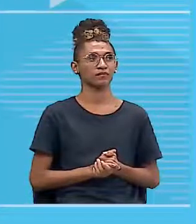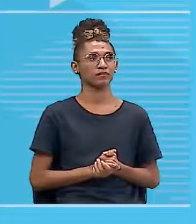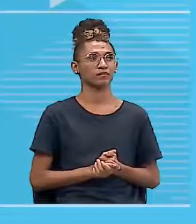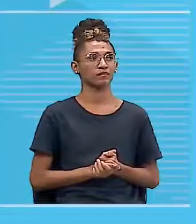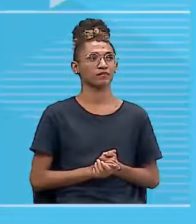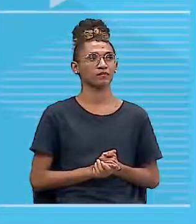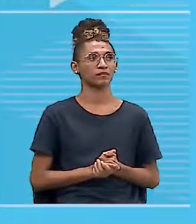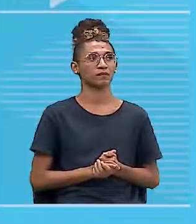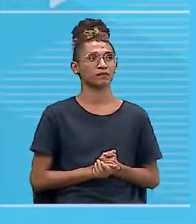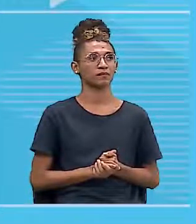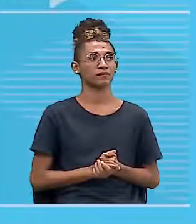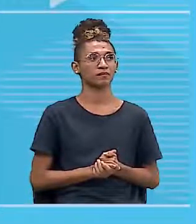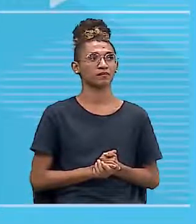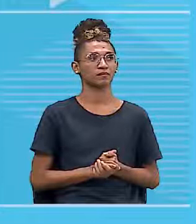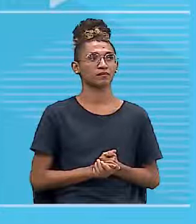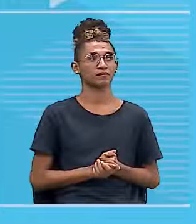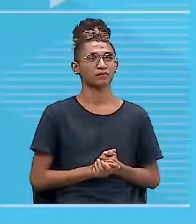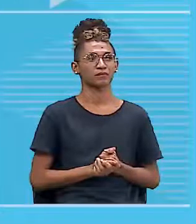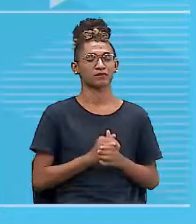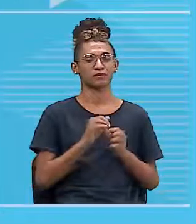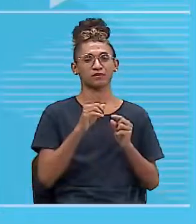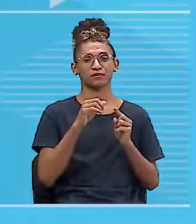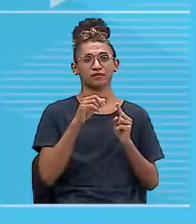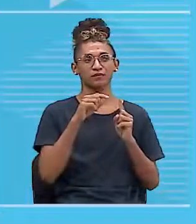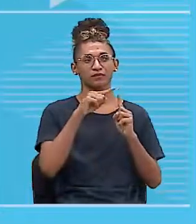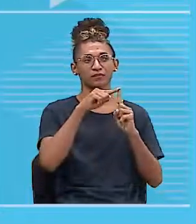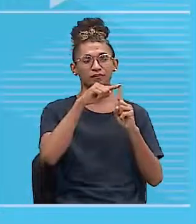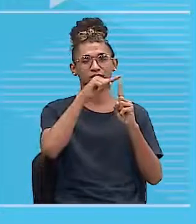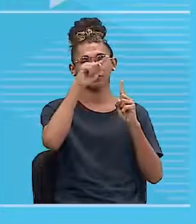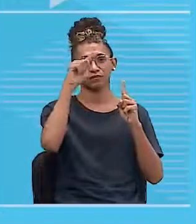é meu filho que tem notícia boa nesse gráfico não viu